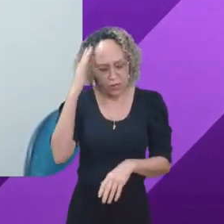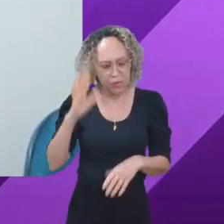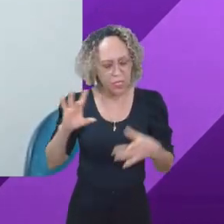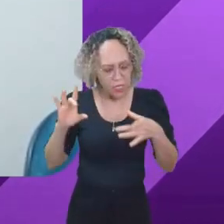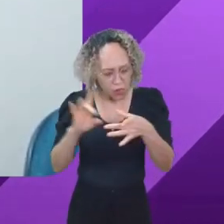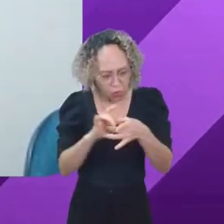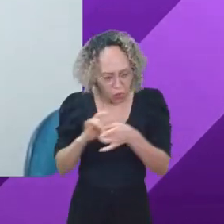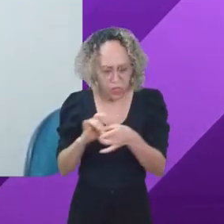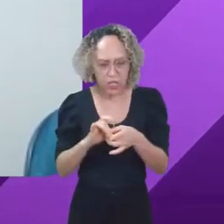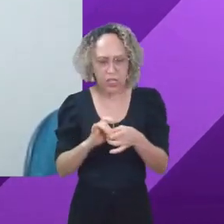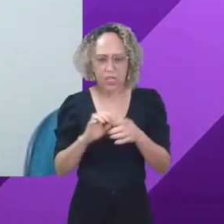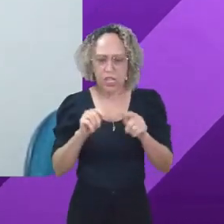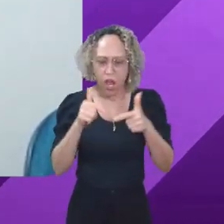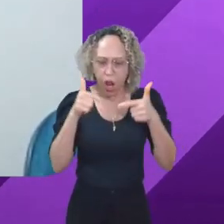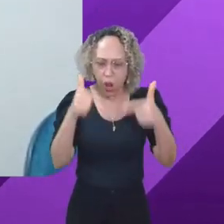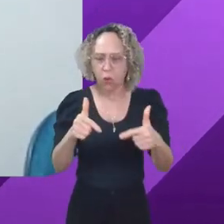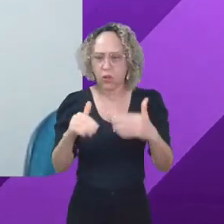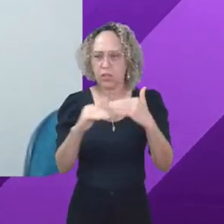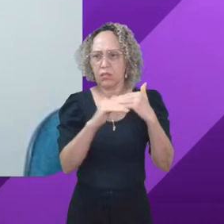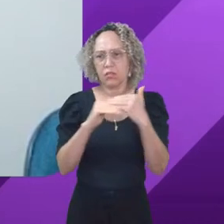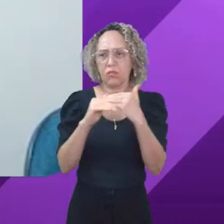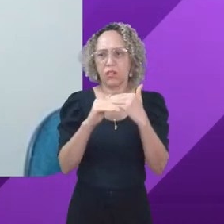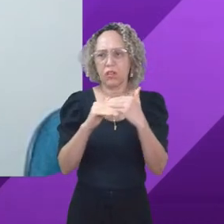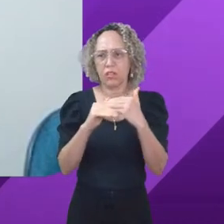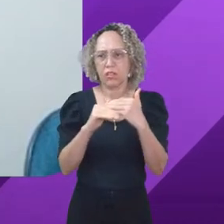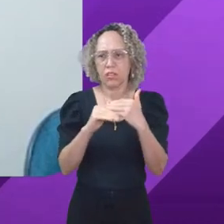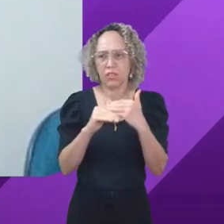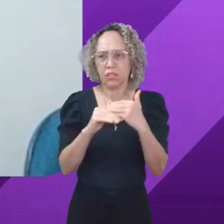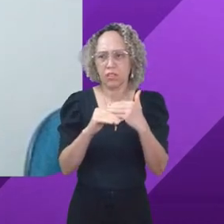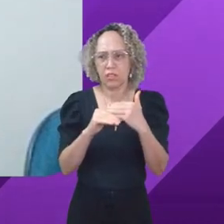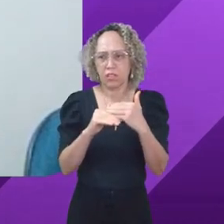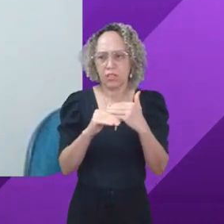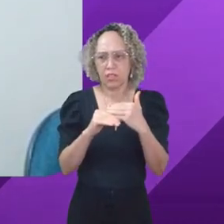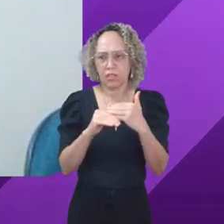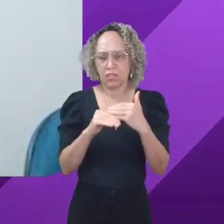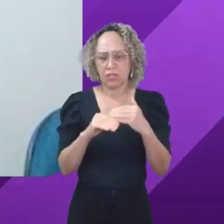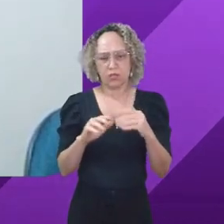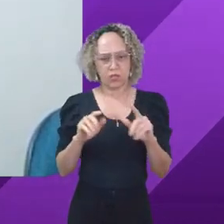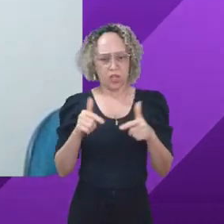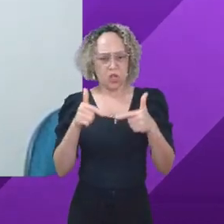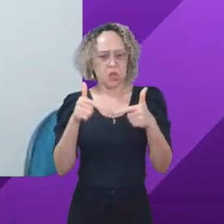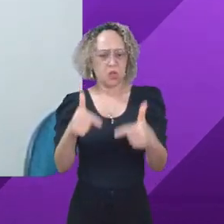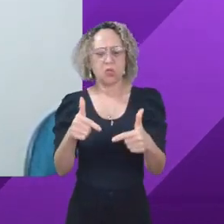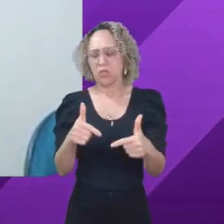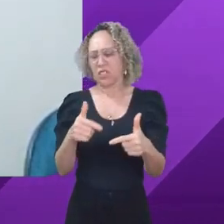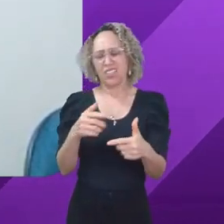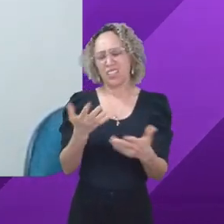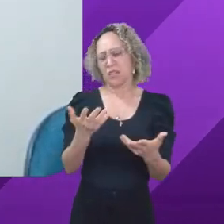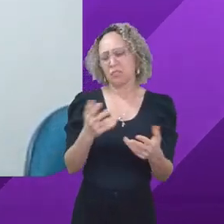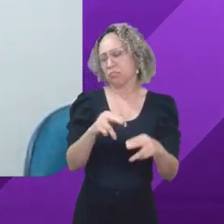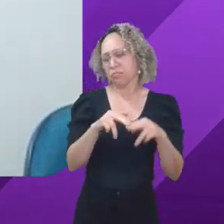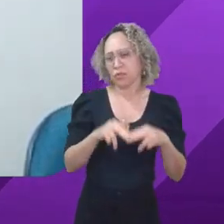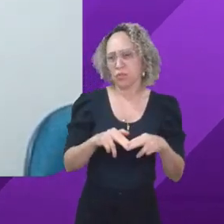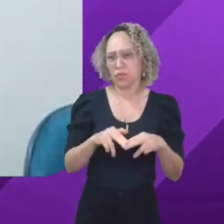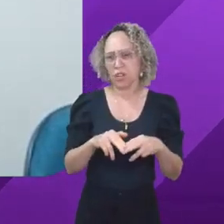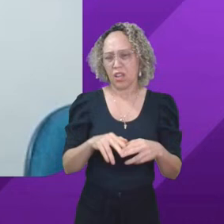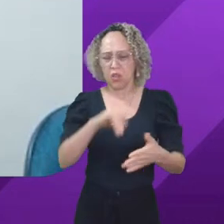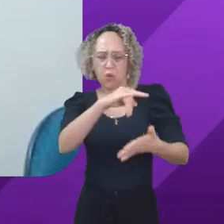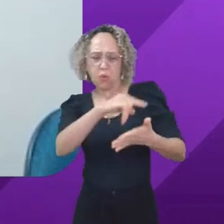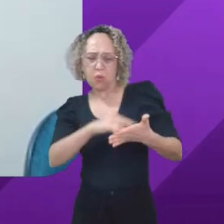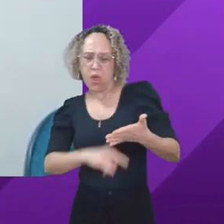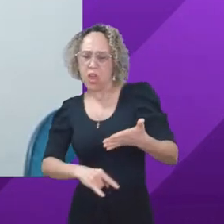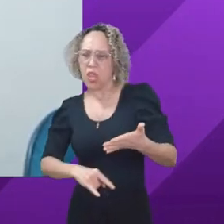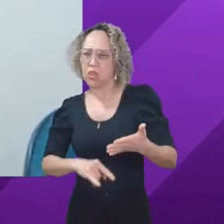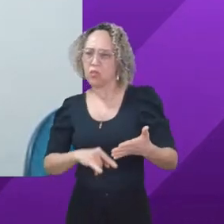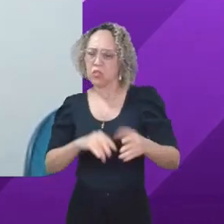na minha comunidade a minha luta seja não ainda por questão de terra, por questão de território, por regularização fundiária, porque